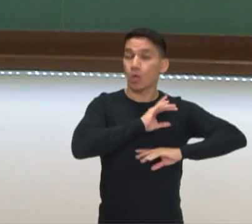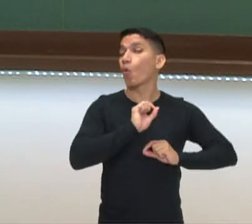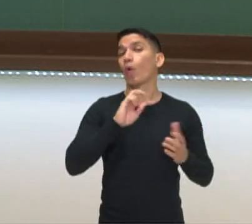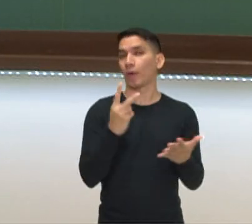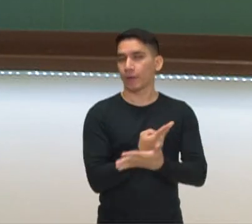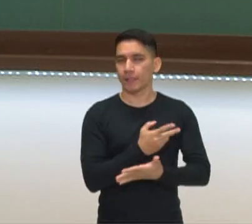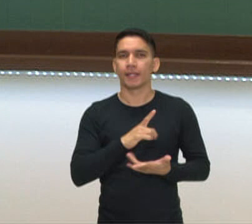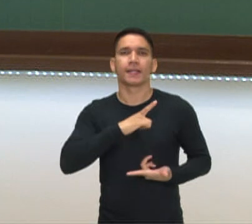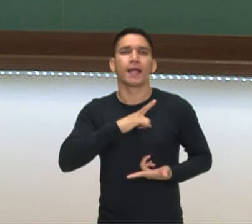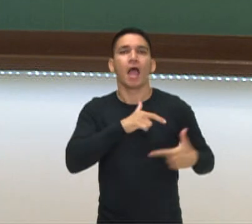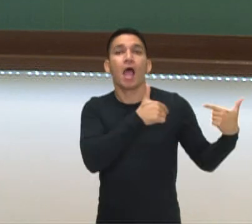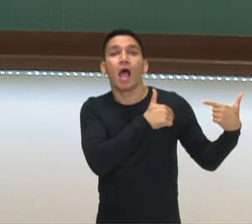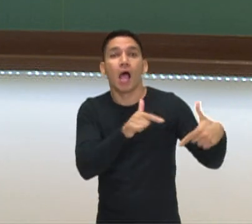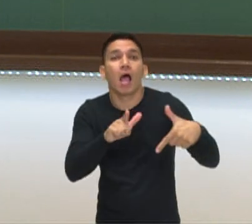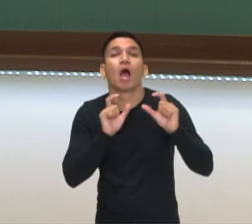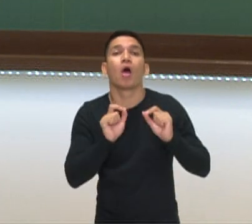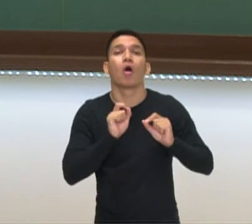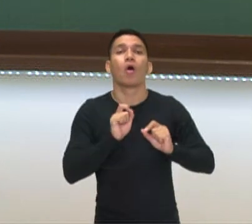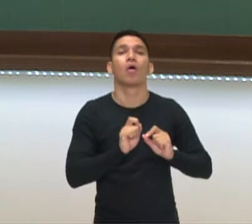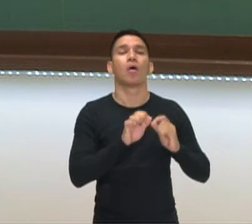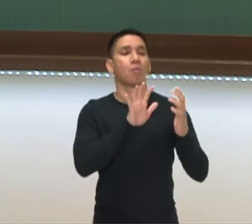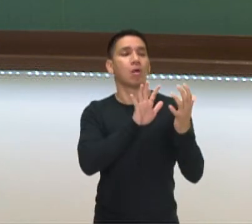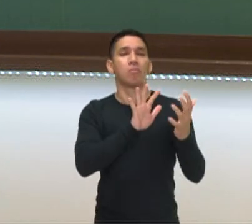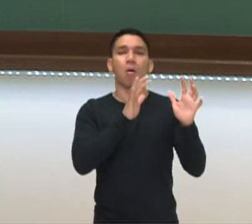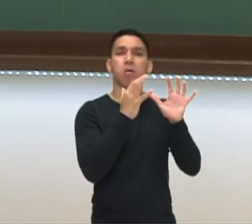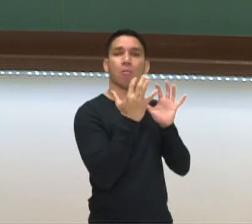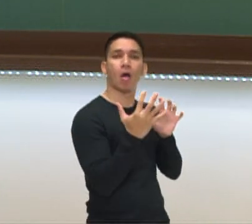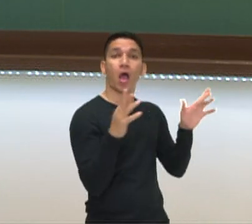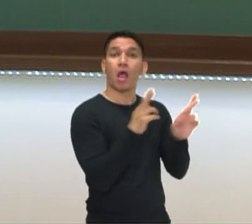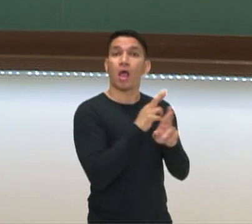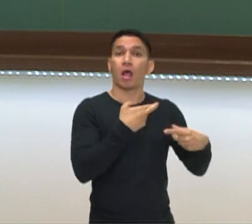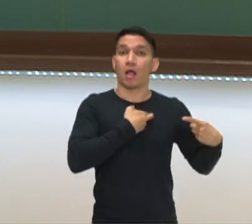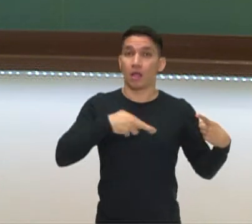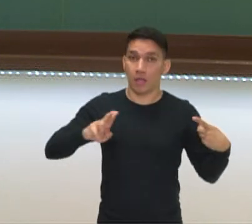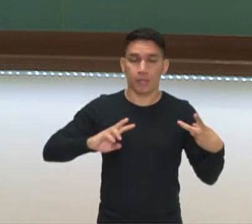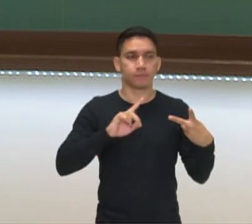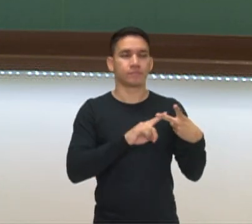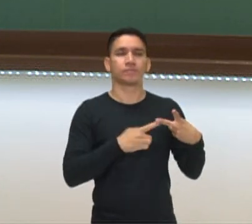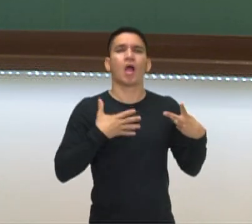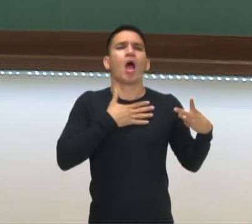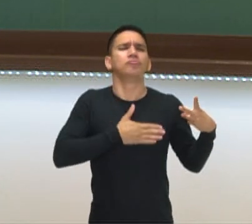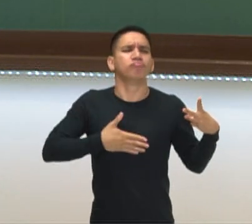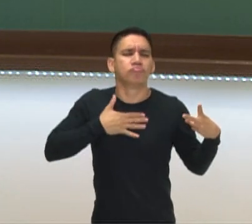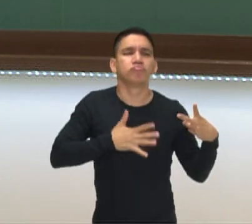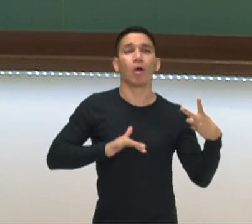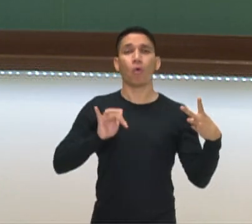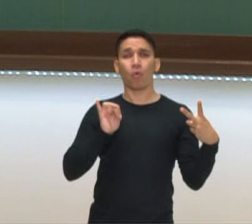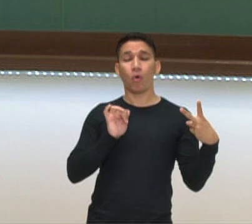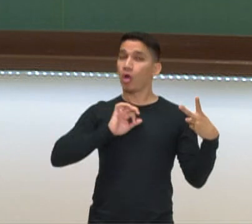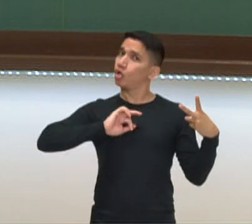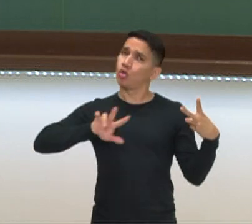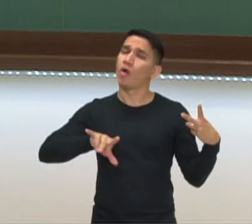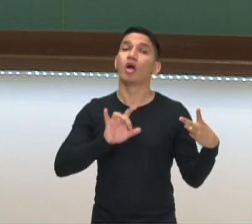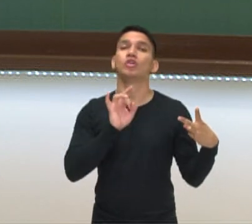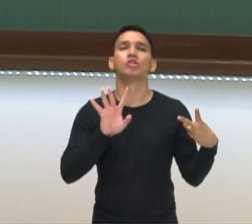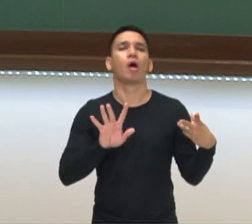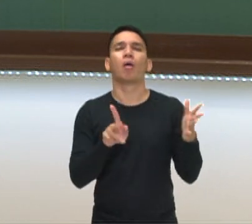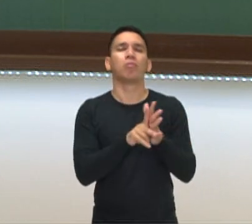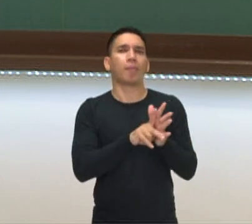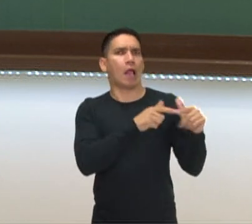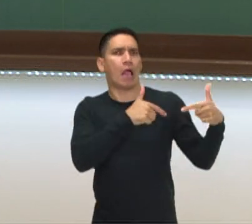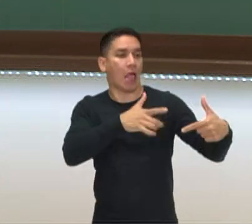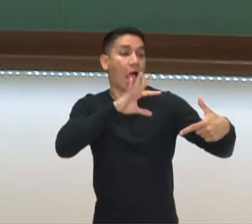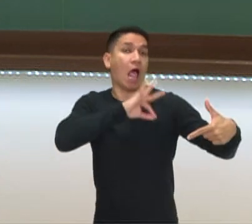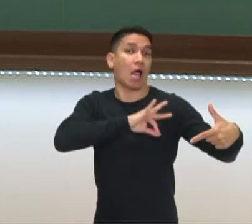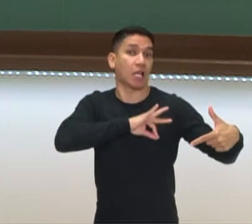o trabalho relacionado ao ritual religioso, ao lazer, não só para... Não vai ter um trabalho